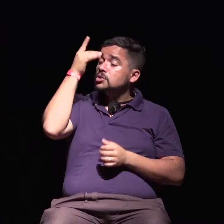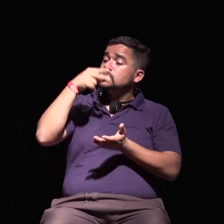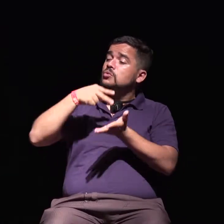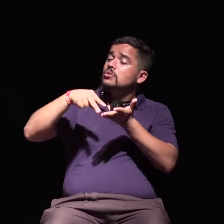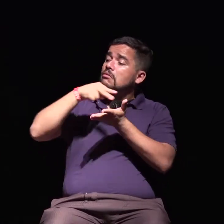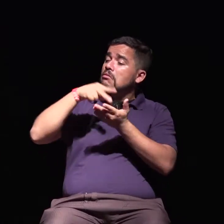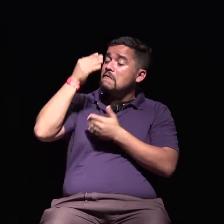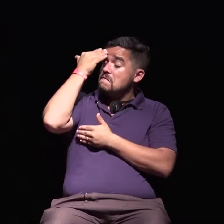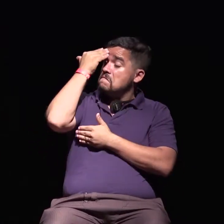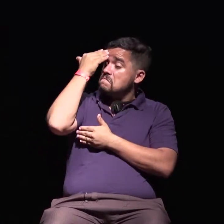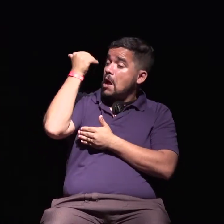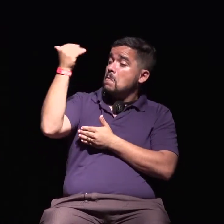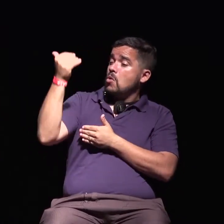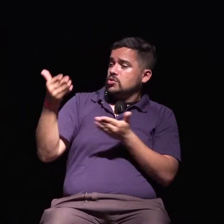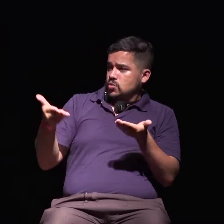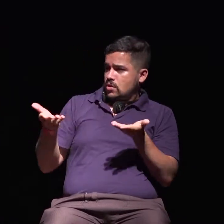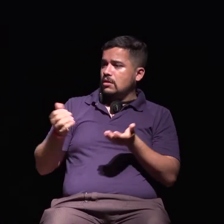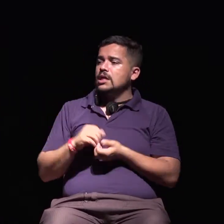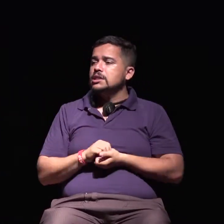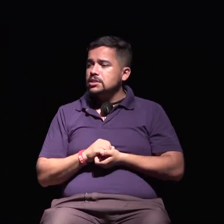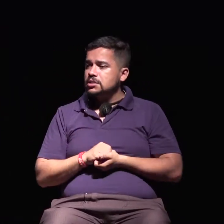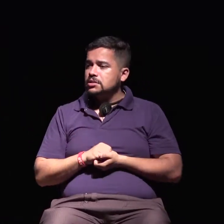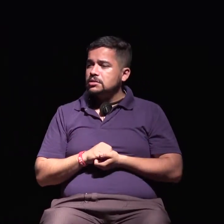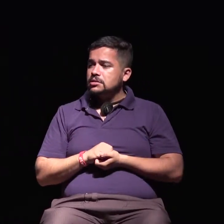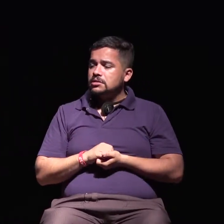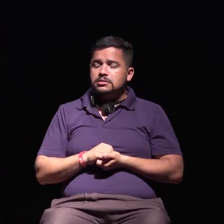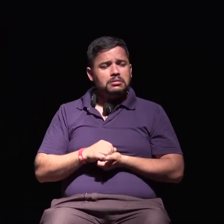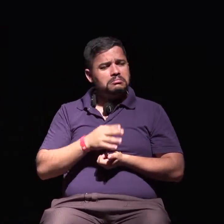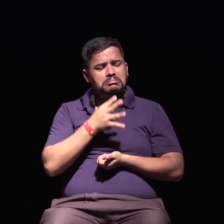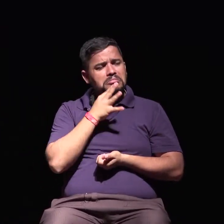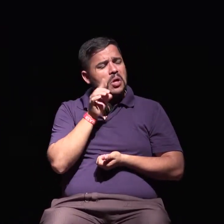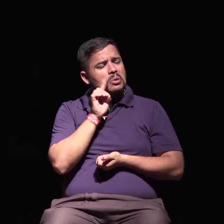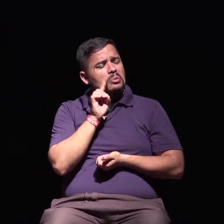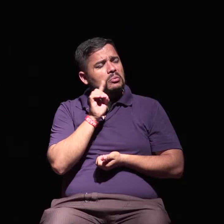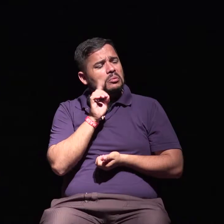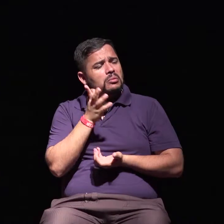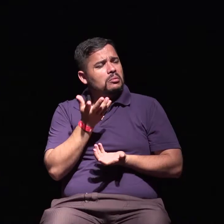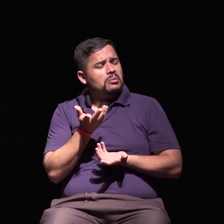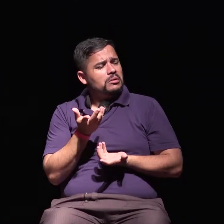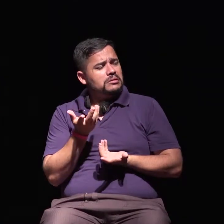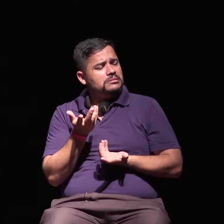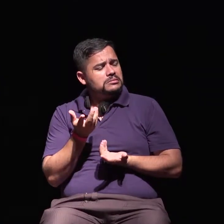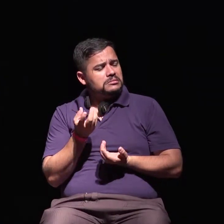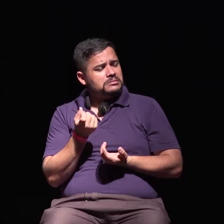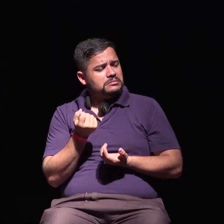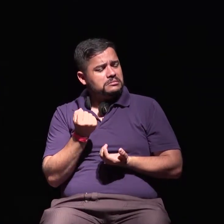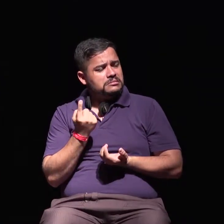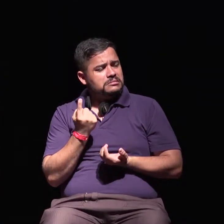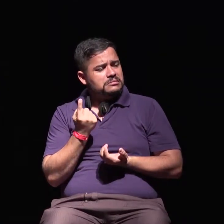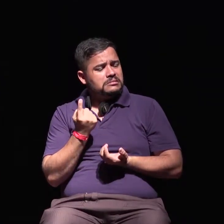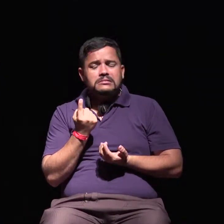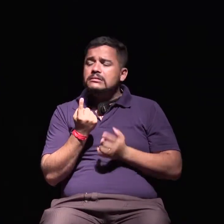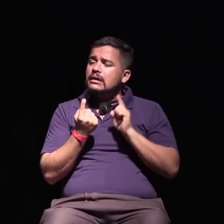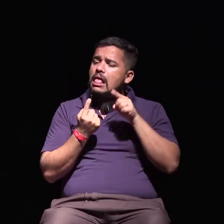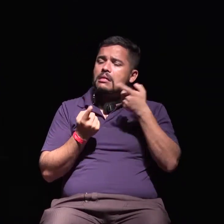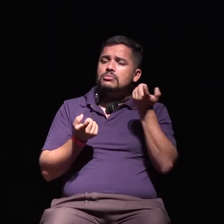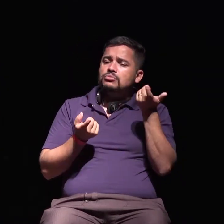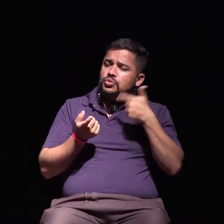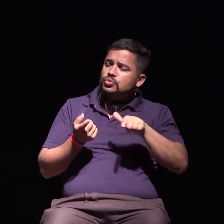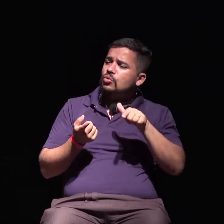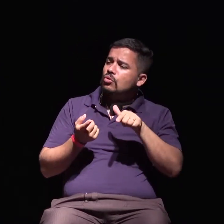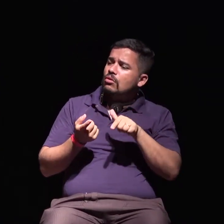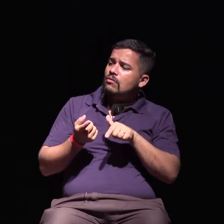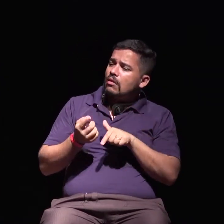coreógrafos mais famosos da atualidade. Eu não o conheço, respondi muito frustrado, mas em seguida retomei. Ele